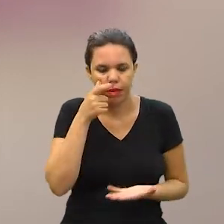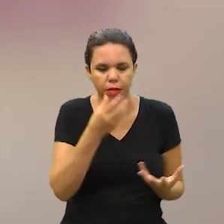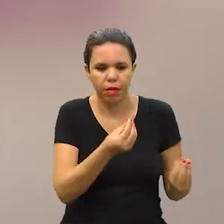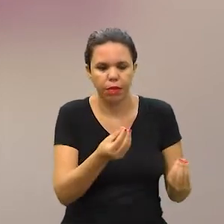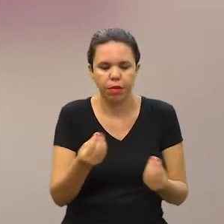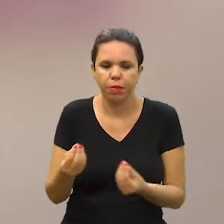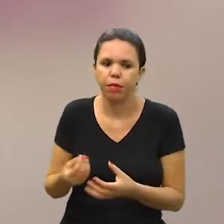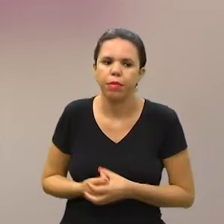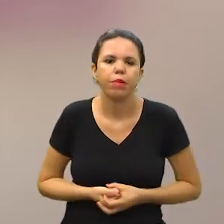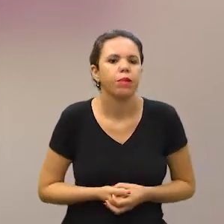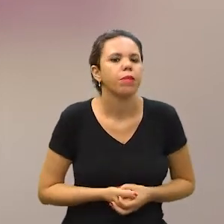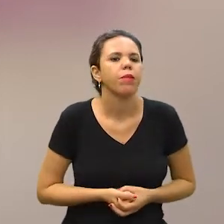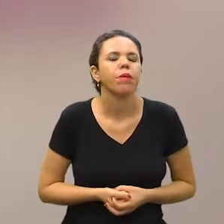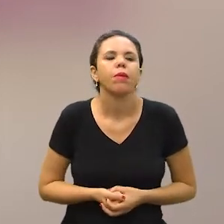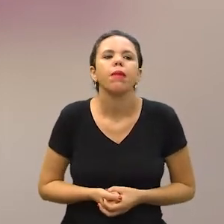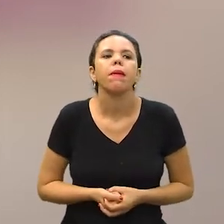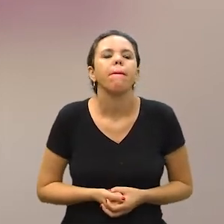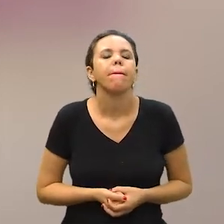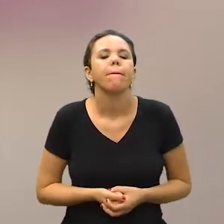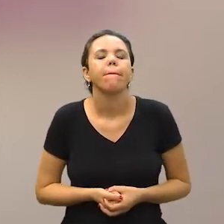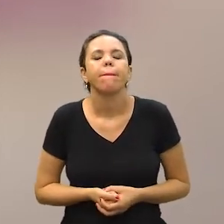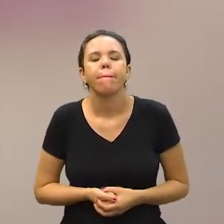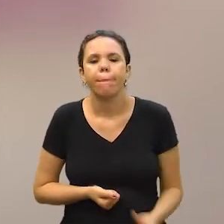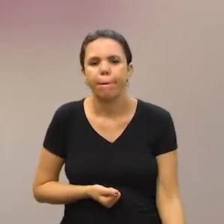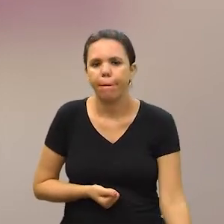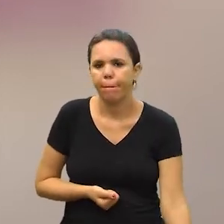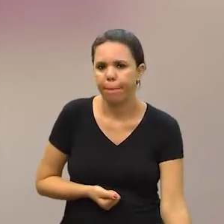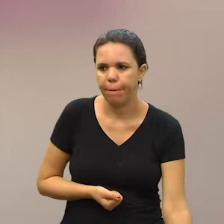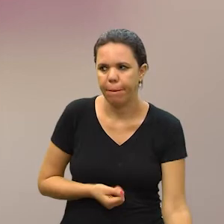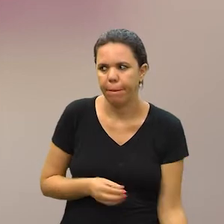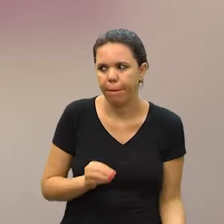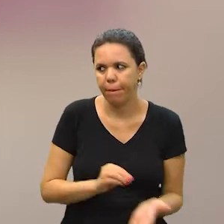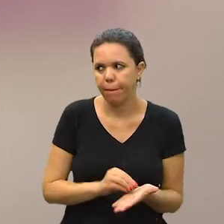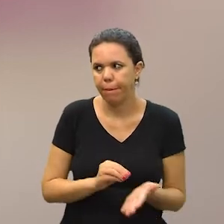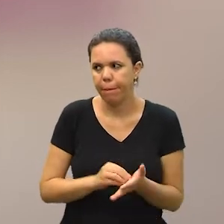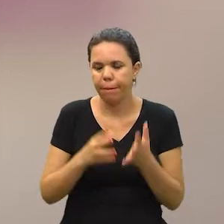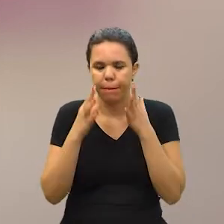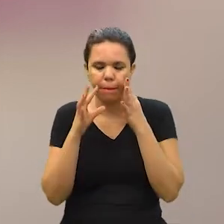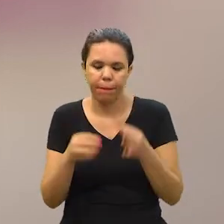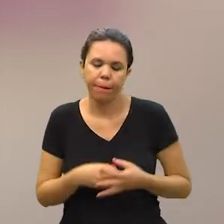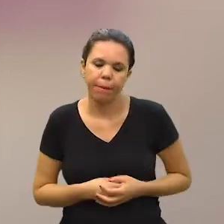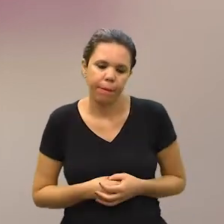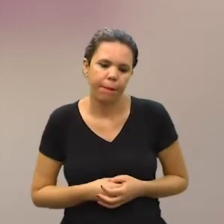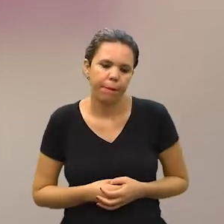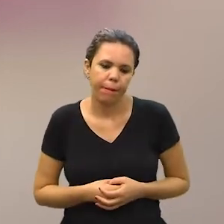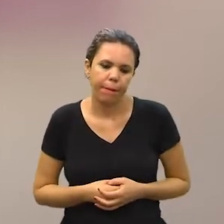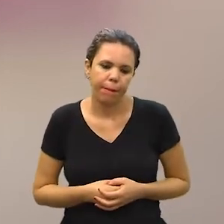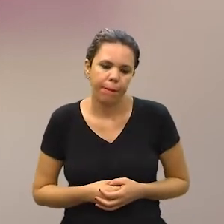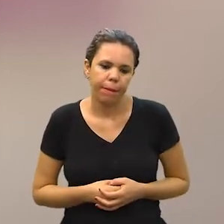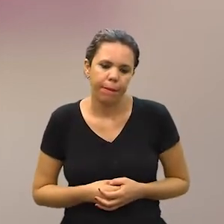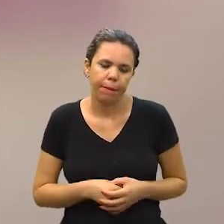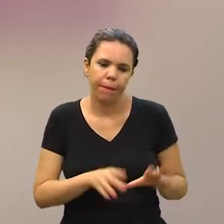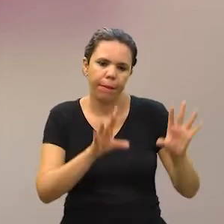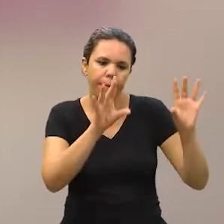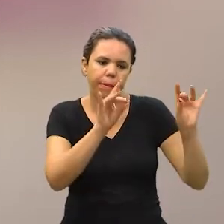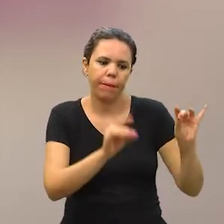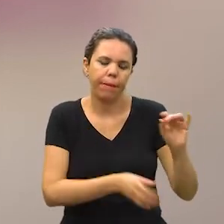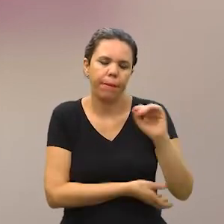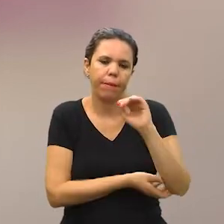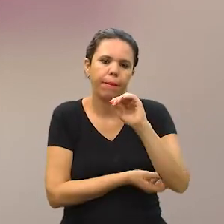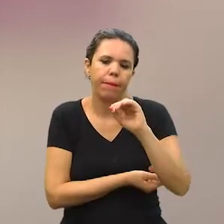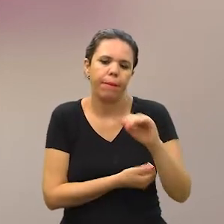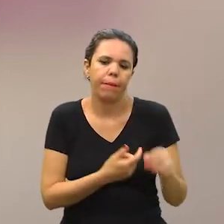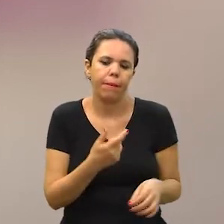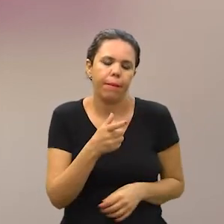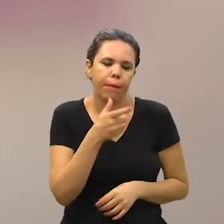vemos bastante também a questão da desatenção e de alguns detalhes que nós não